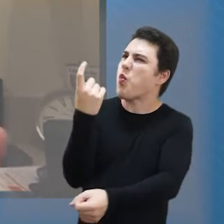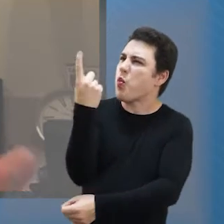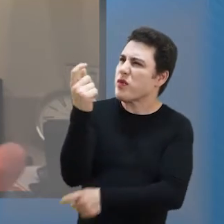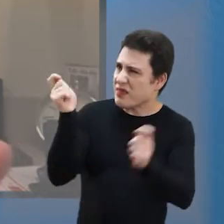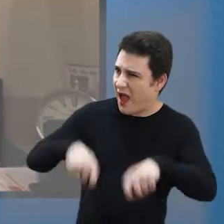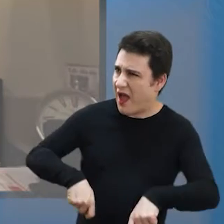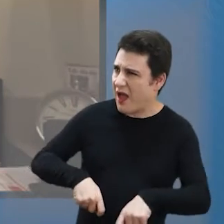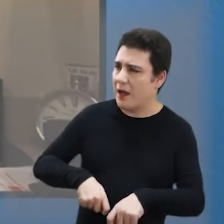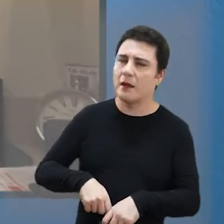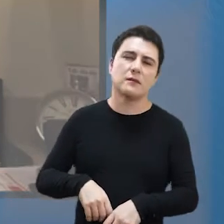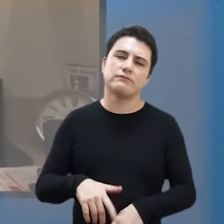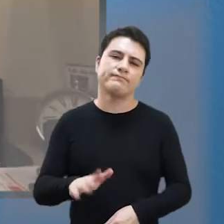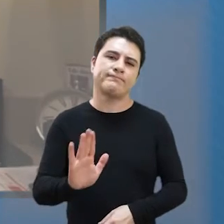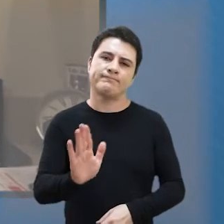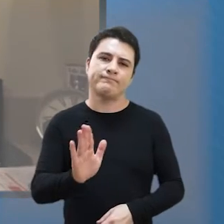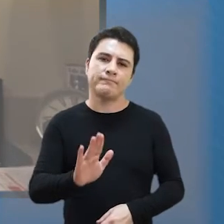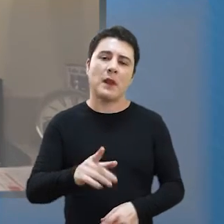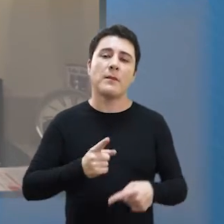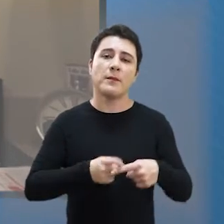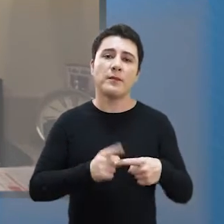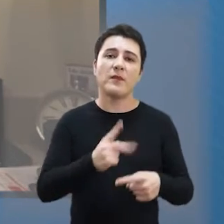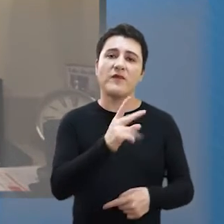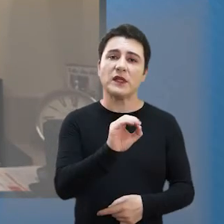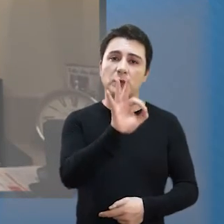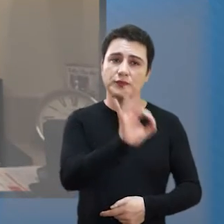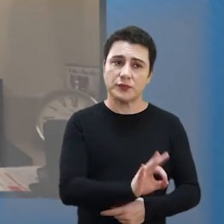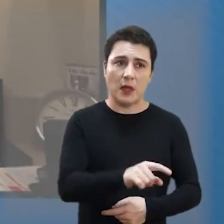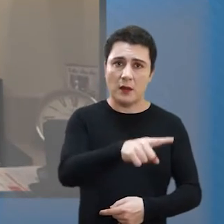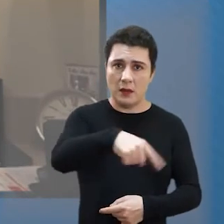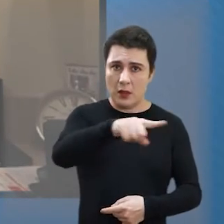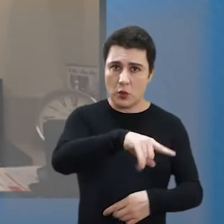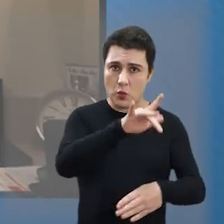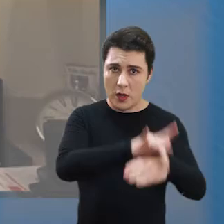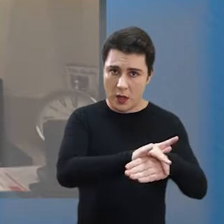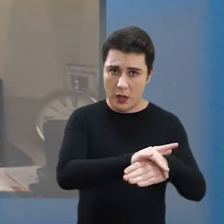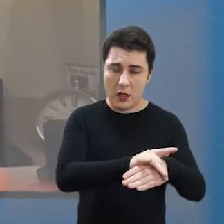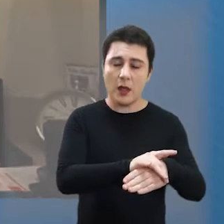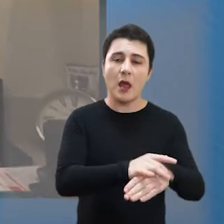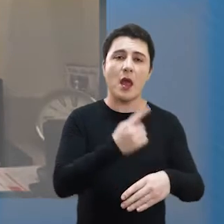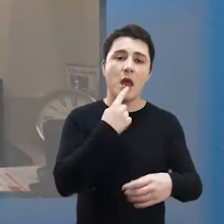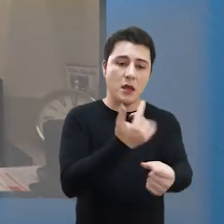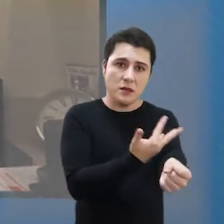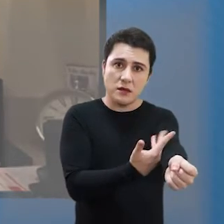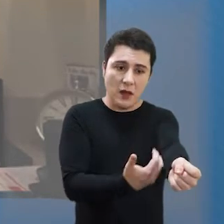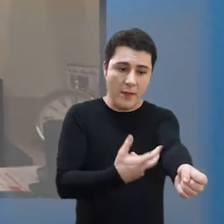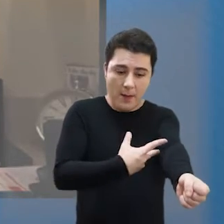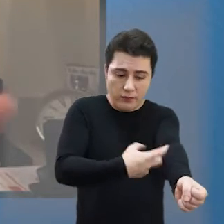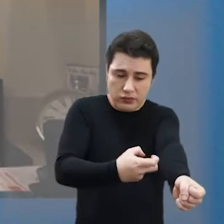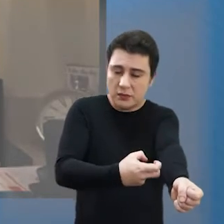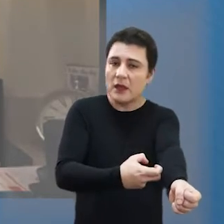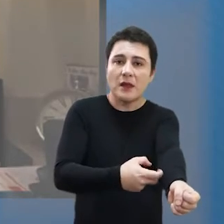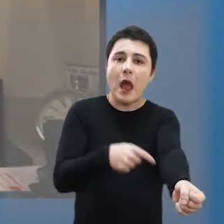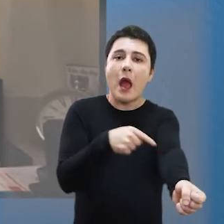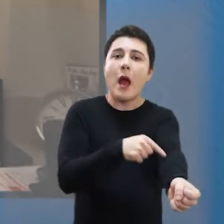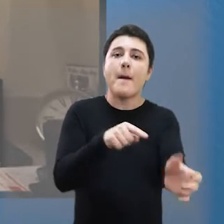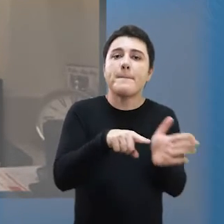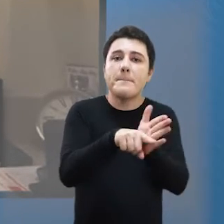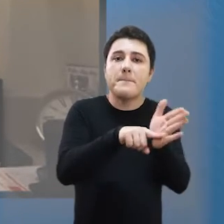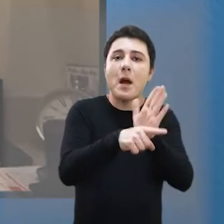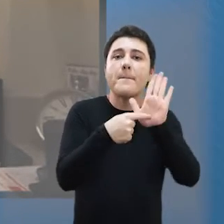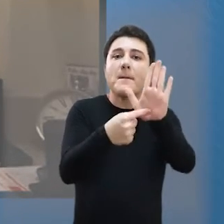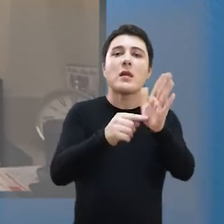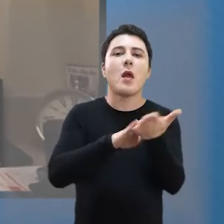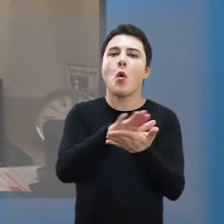não é suficiente? Não, porque em torno de 20% dos casos, no exame de sangue não aparece